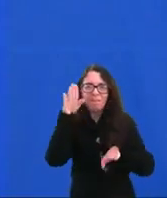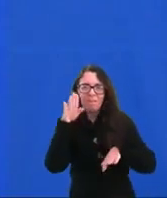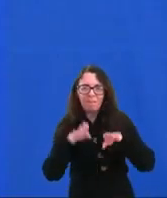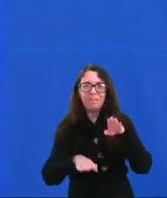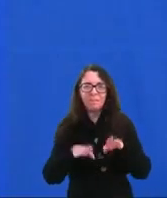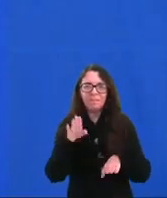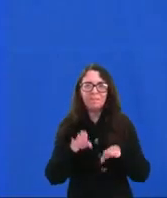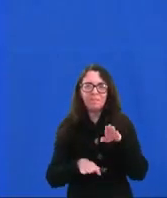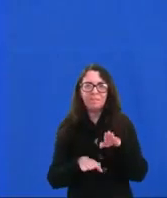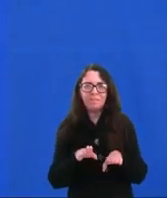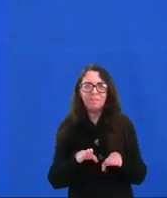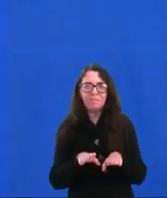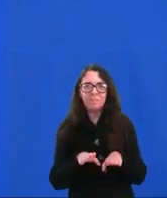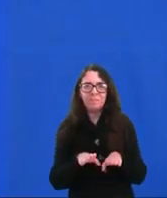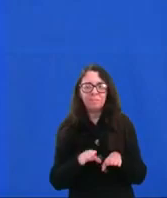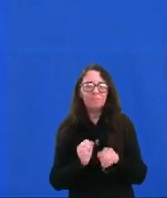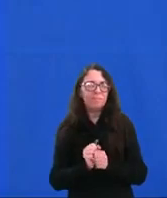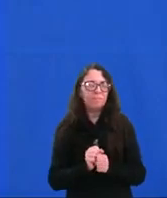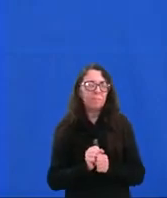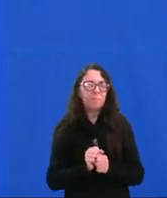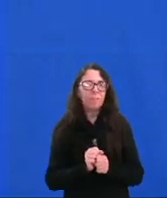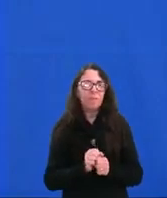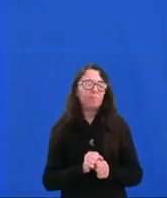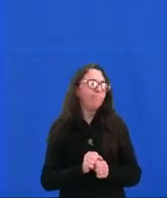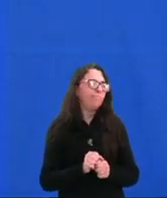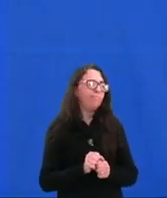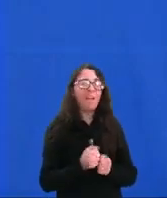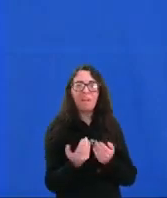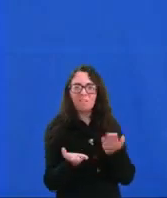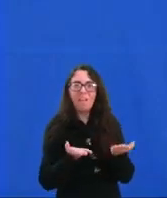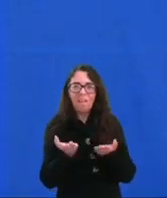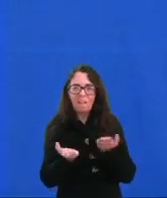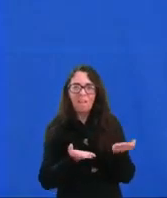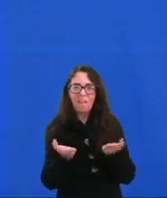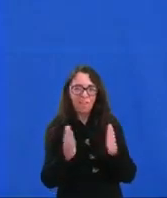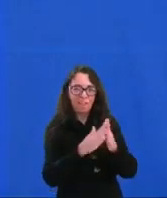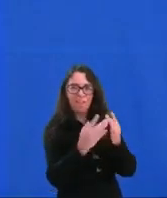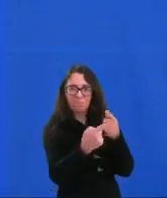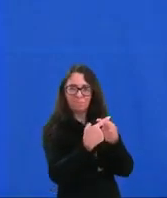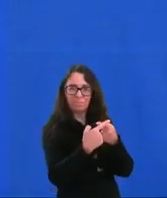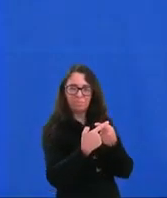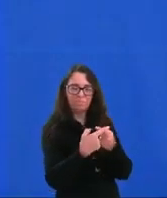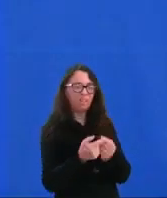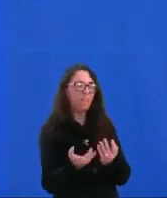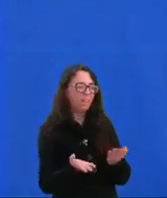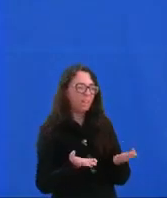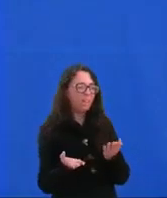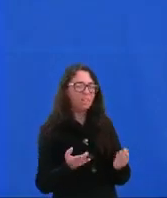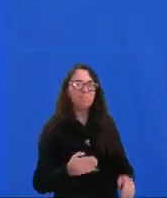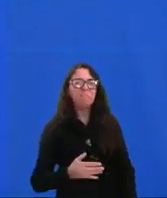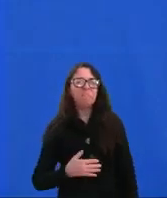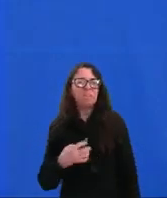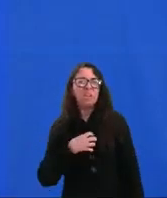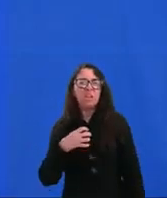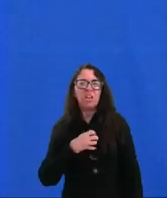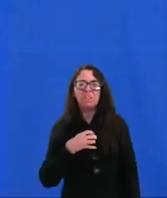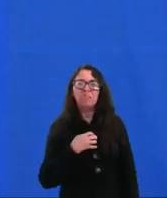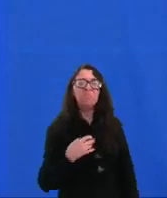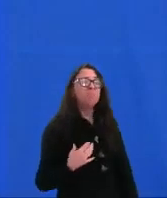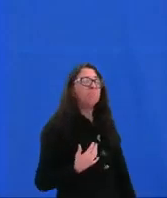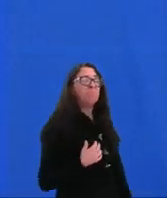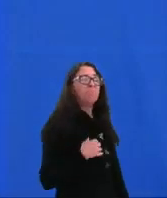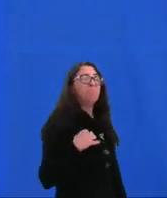amados? Uma igreja que pensa no poder, não seja dado a Deus, e sim no poder às